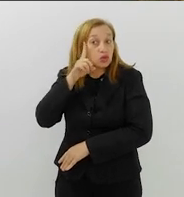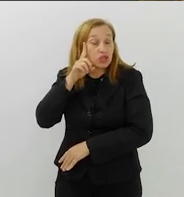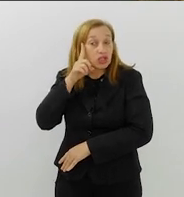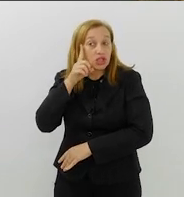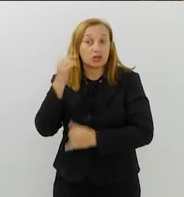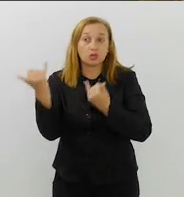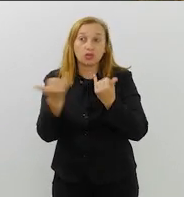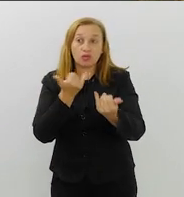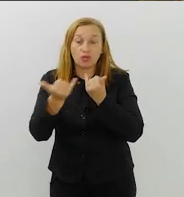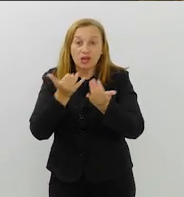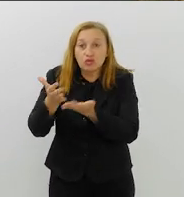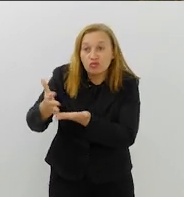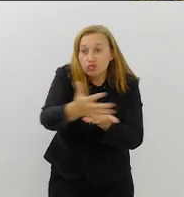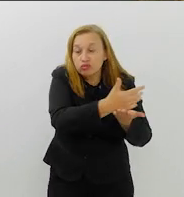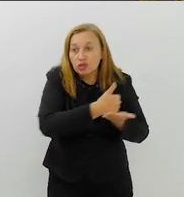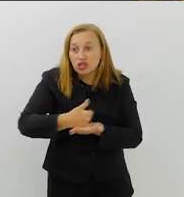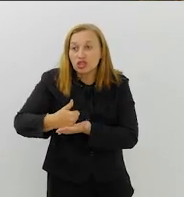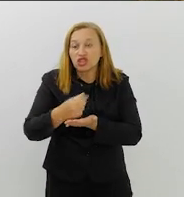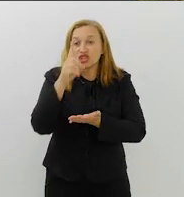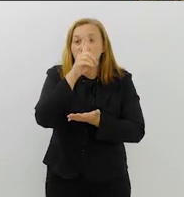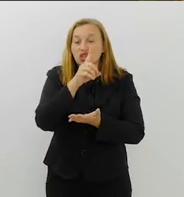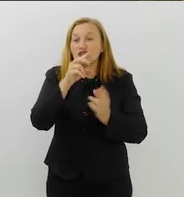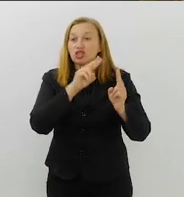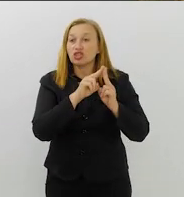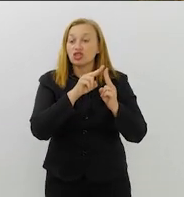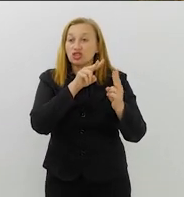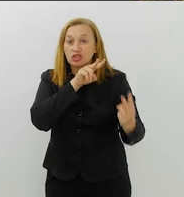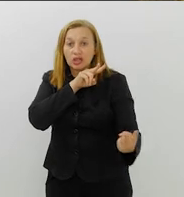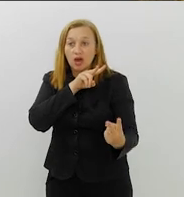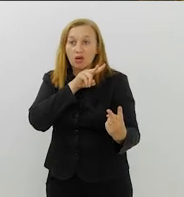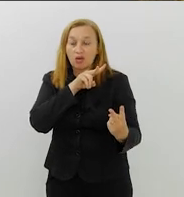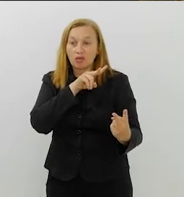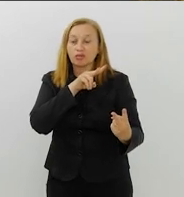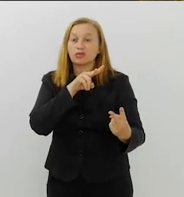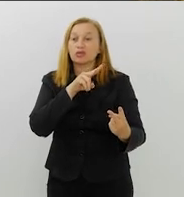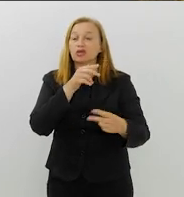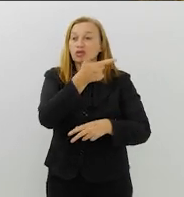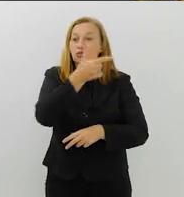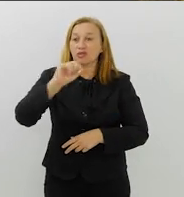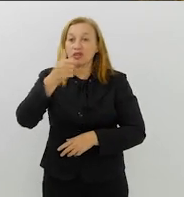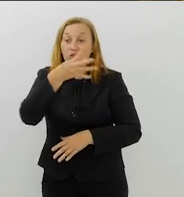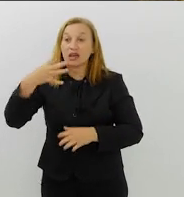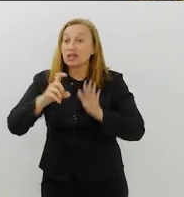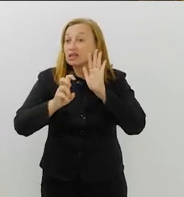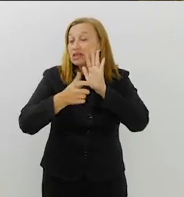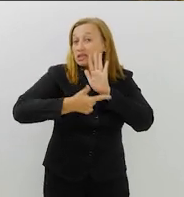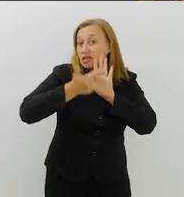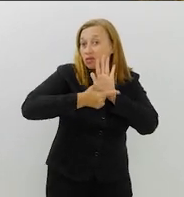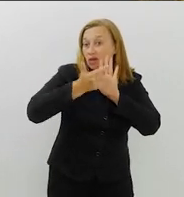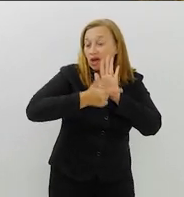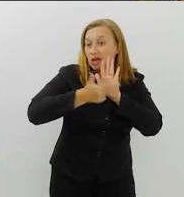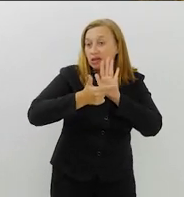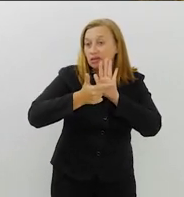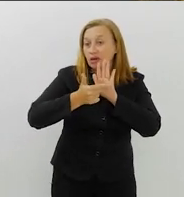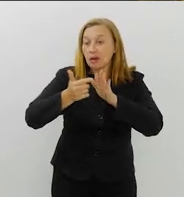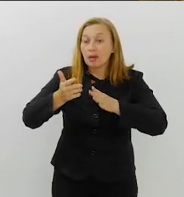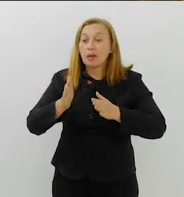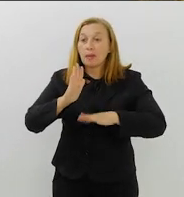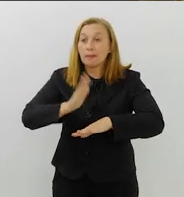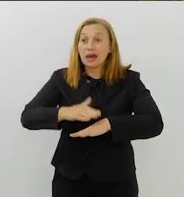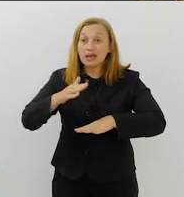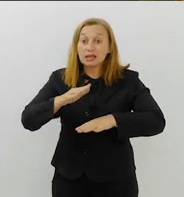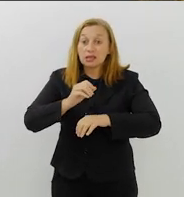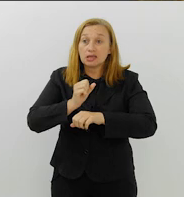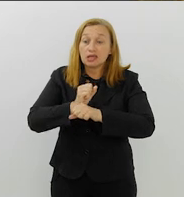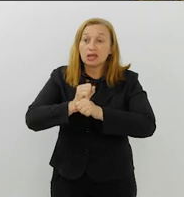dia, segundo o Relatório Digital Global 2024. Estamos em segundo lugar no ranking mundial de pessoas que passam